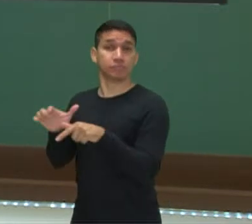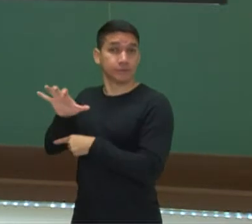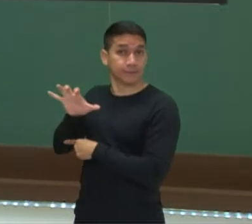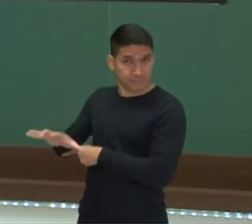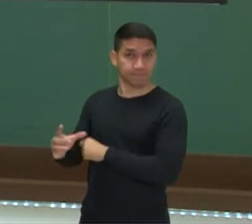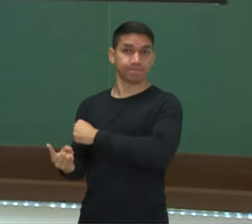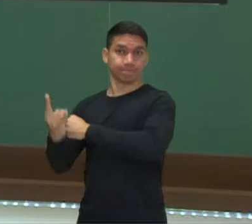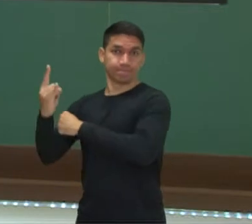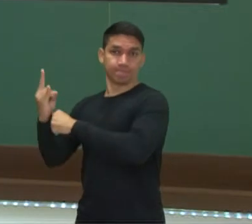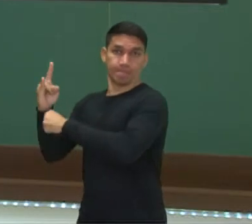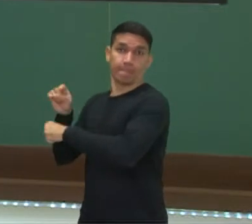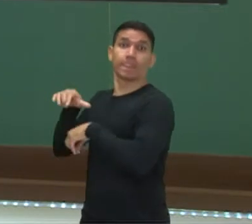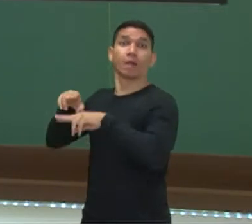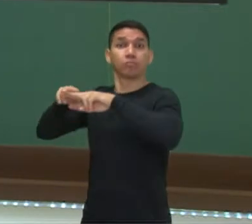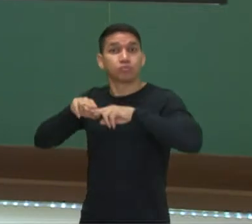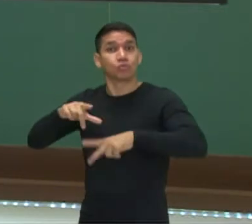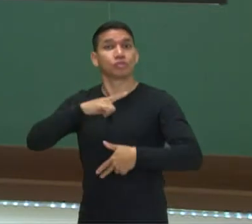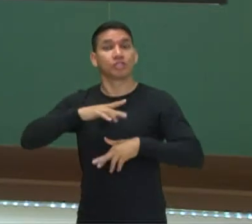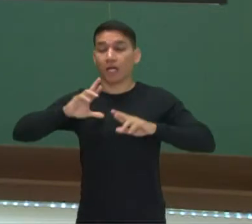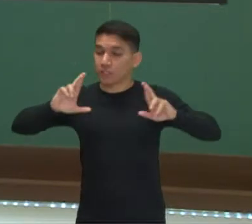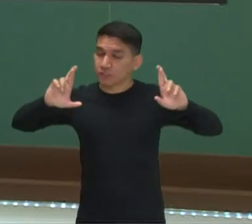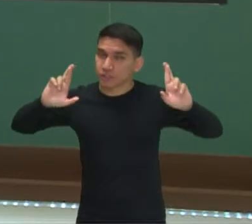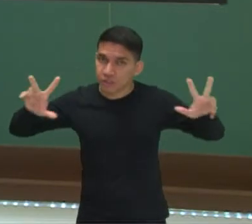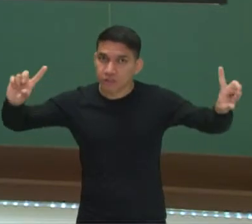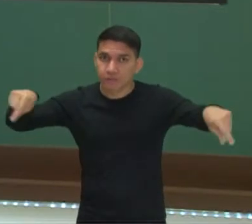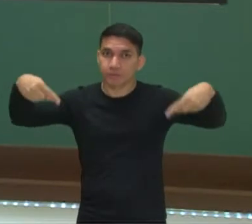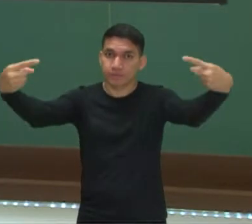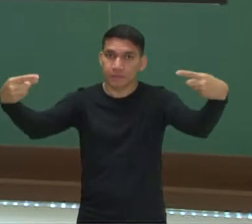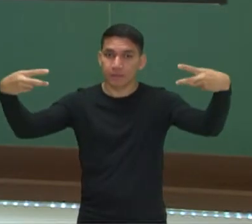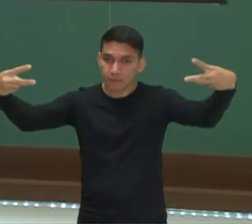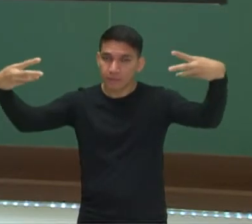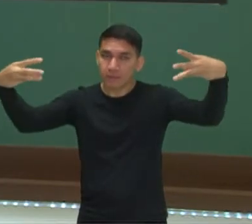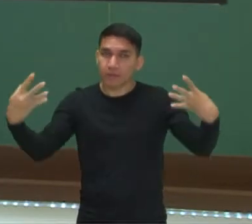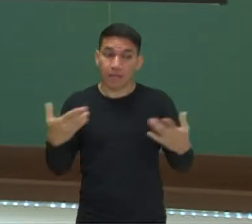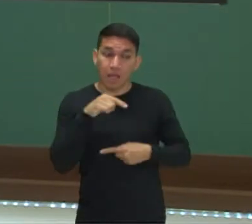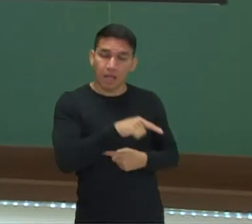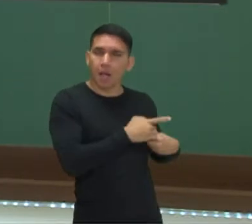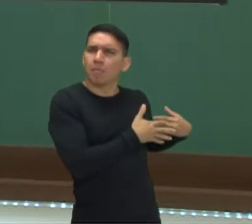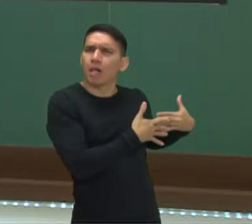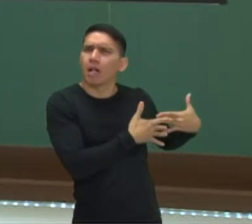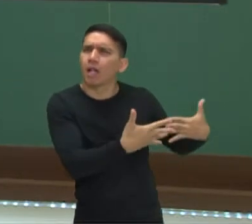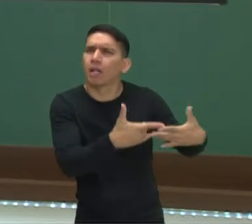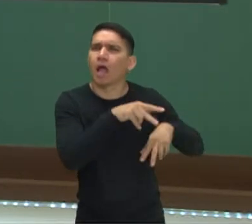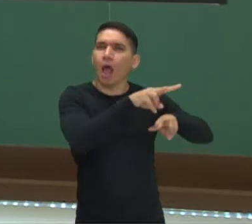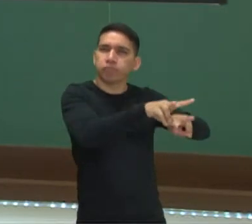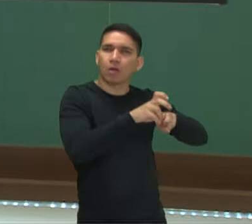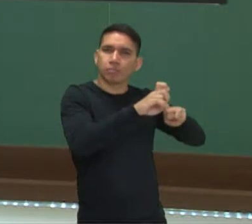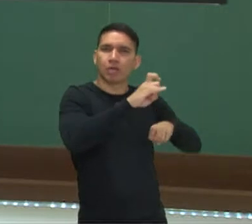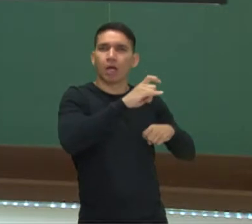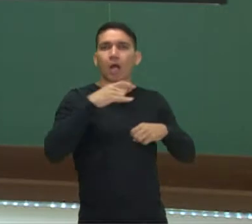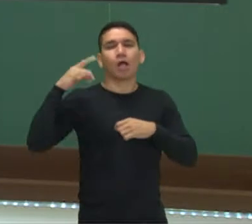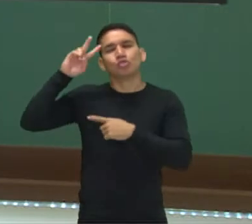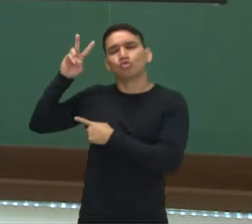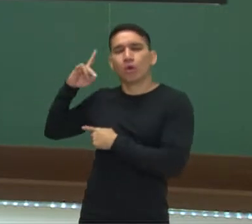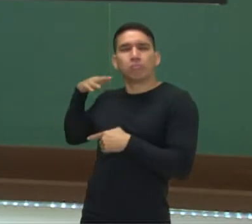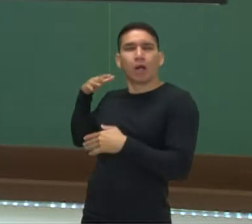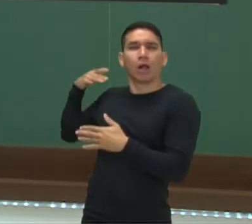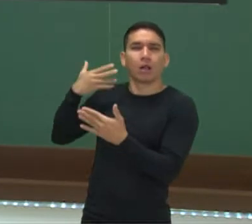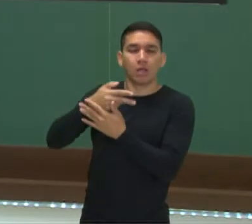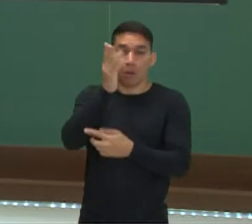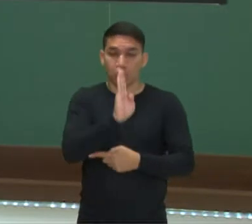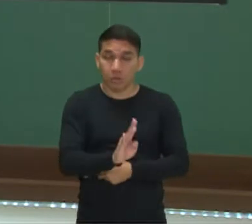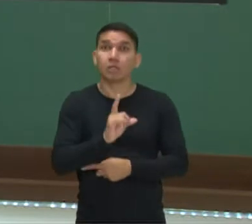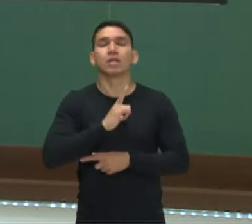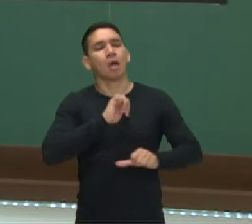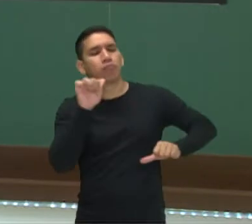Então, existe essa diferença. No campo, nós tivemos ao longo do tempo, no Brasil, mudanças importantes.